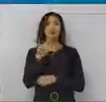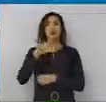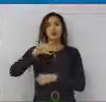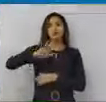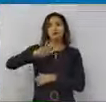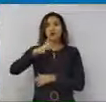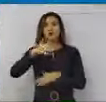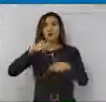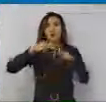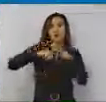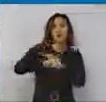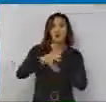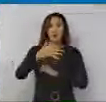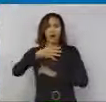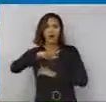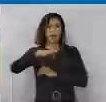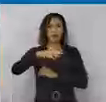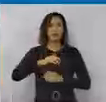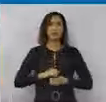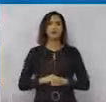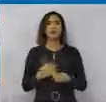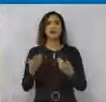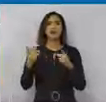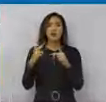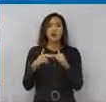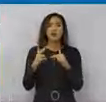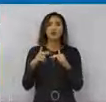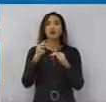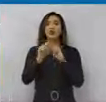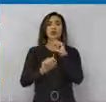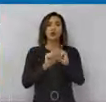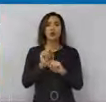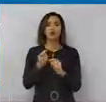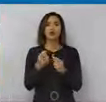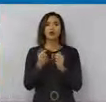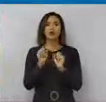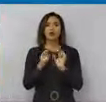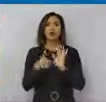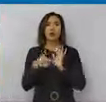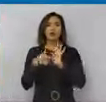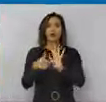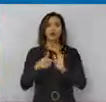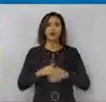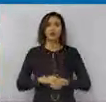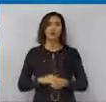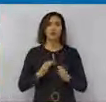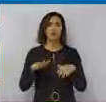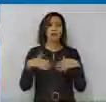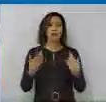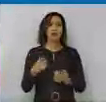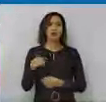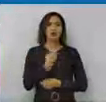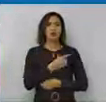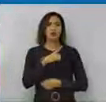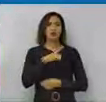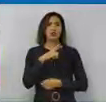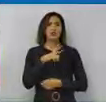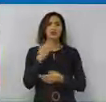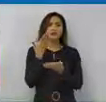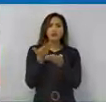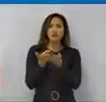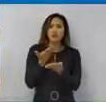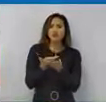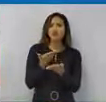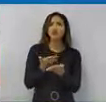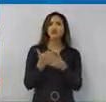média e foi utilizado um critério de amostragem. Então nós tivemos um estudo, um trabalho intenso